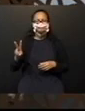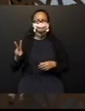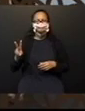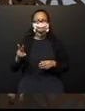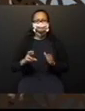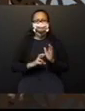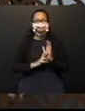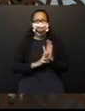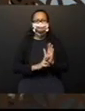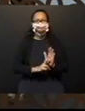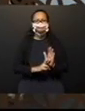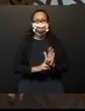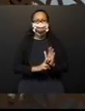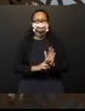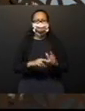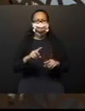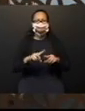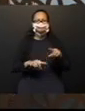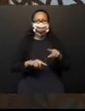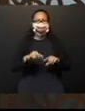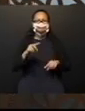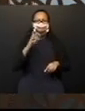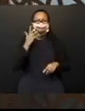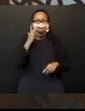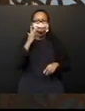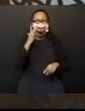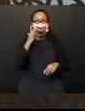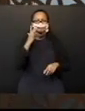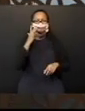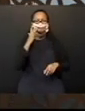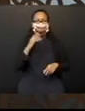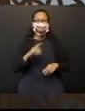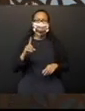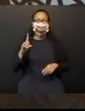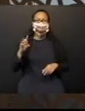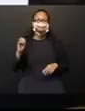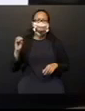representado pelo nosso material dourado. O 100,